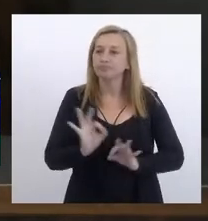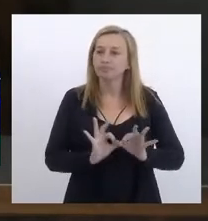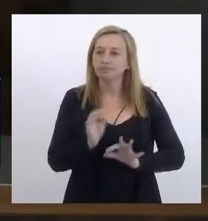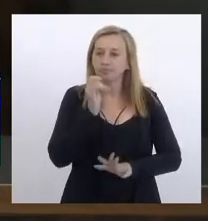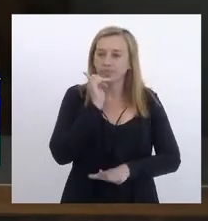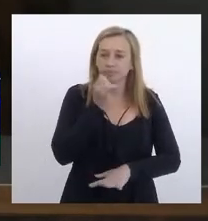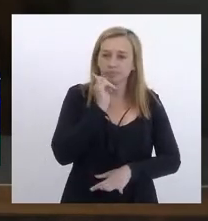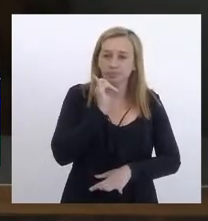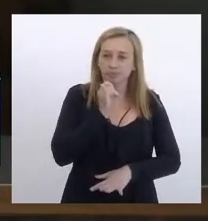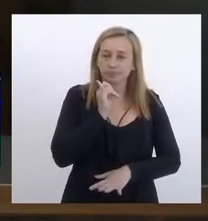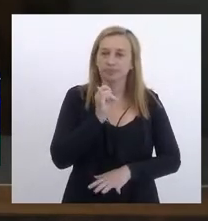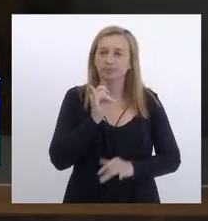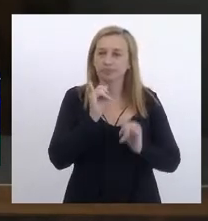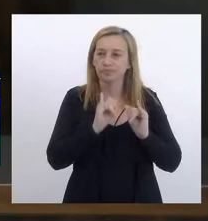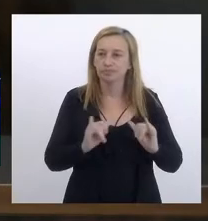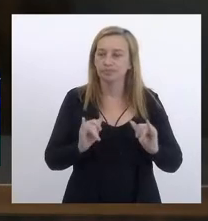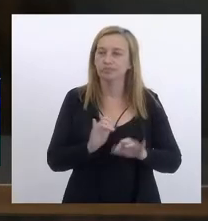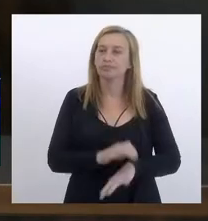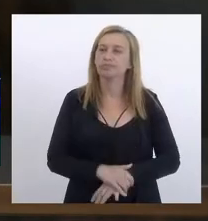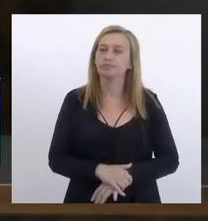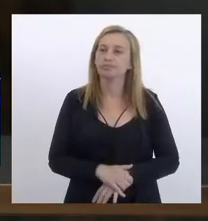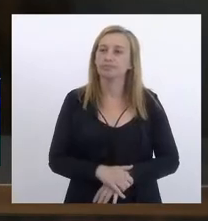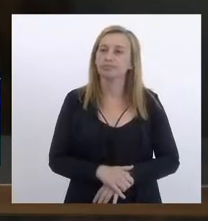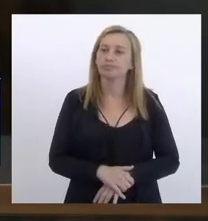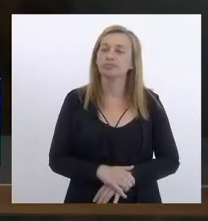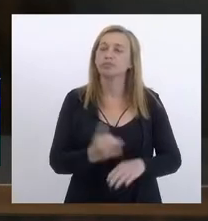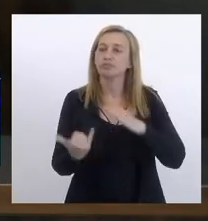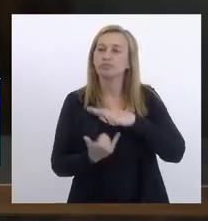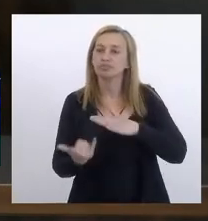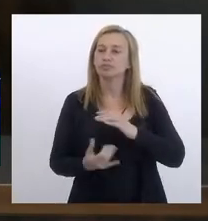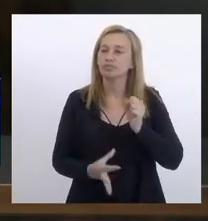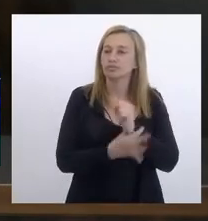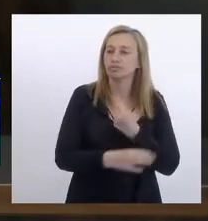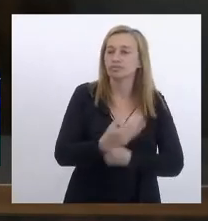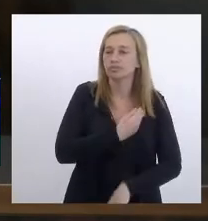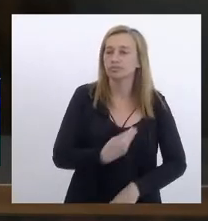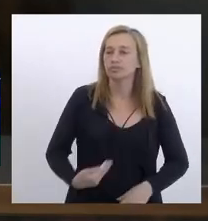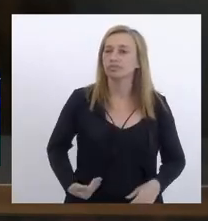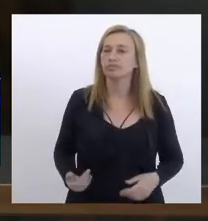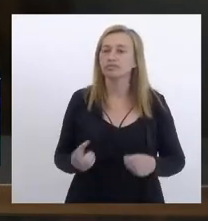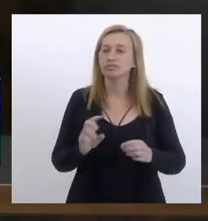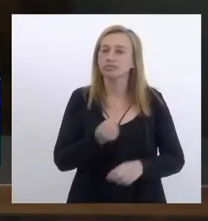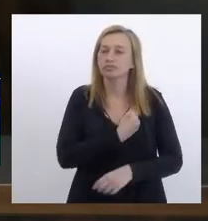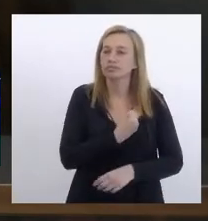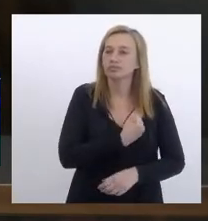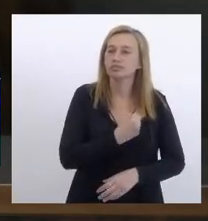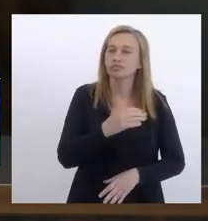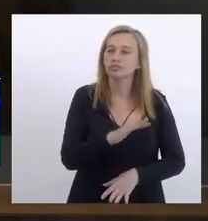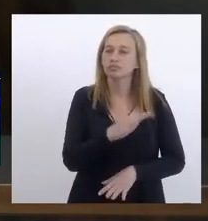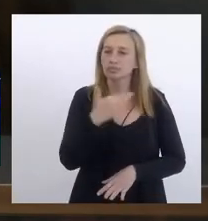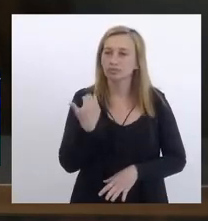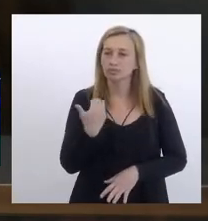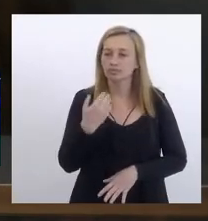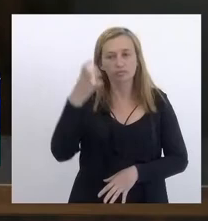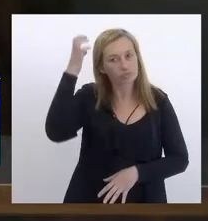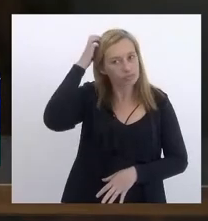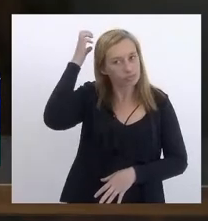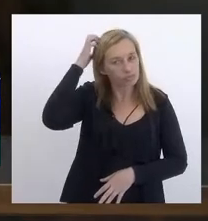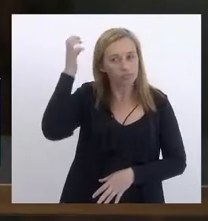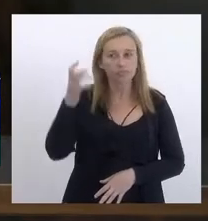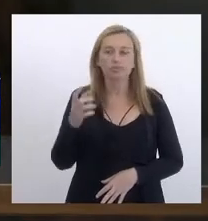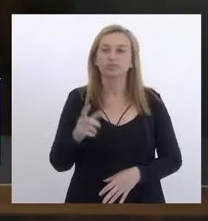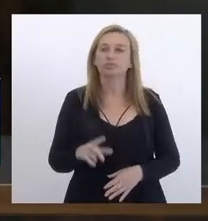relatório para publicização periódica pelo Instituto de Segurança Pública dos dados relativos aos homicídios culposos, bem como dos